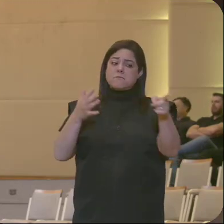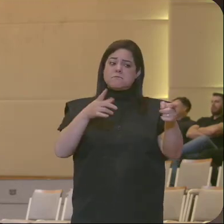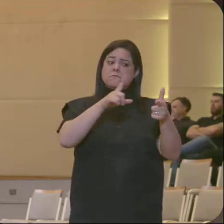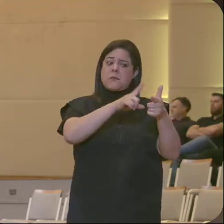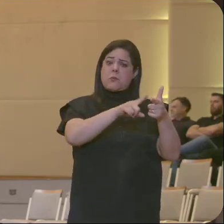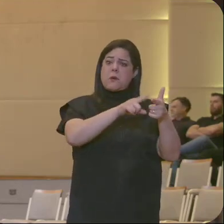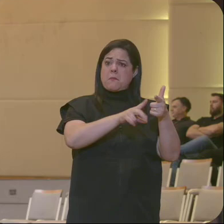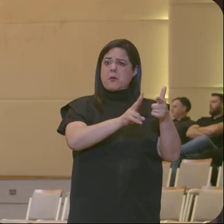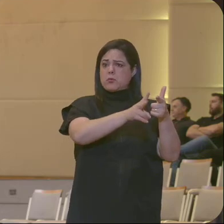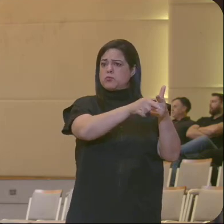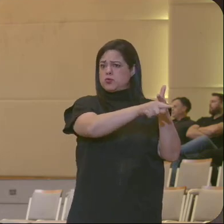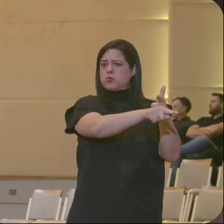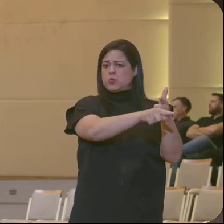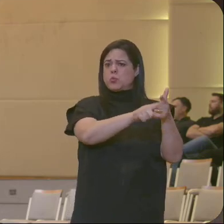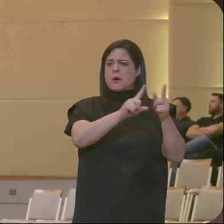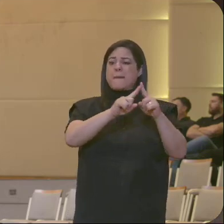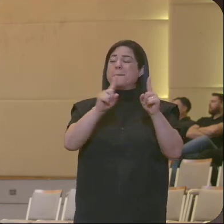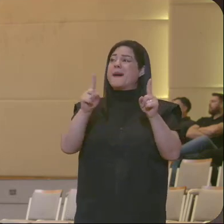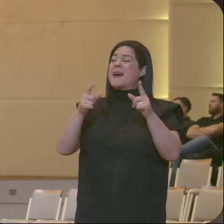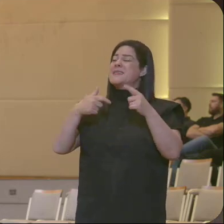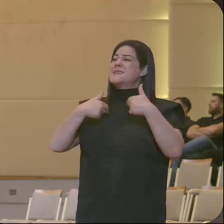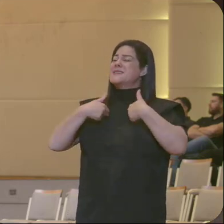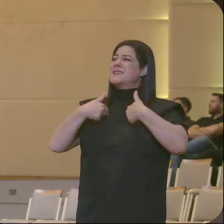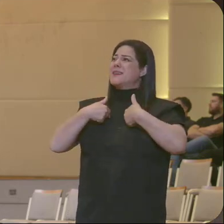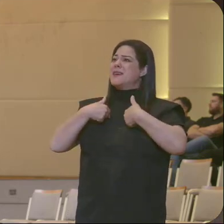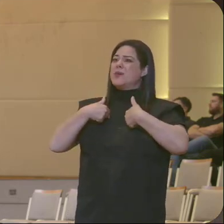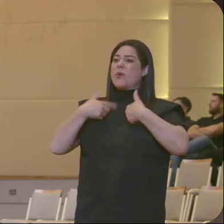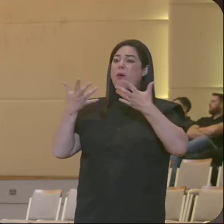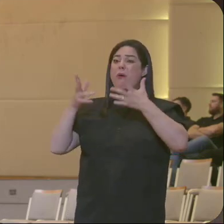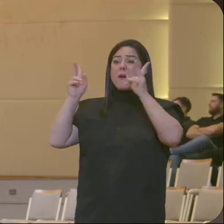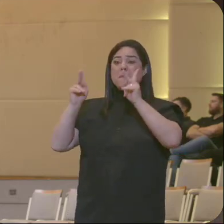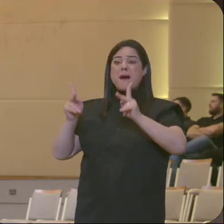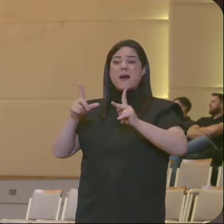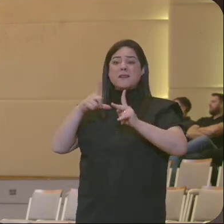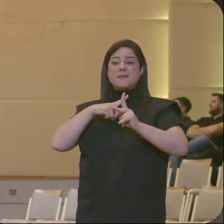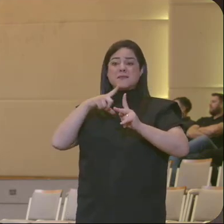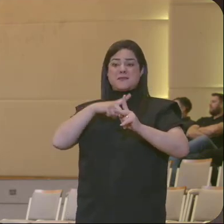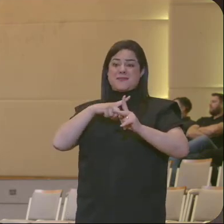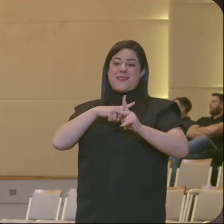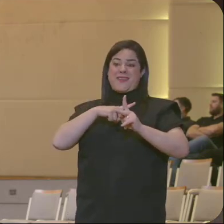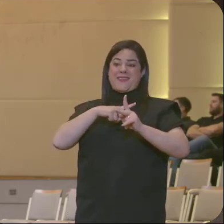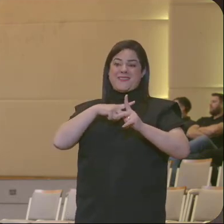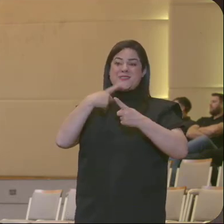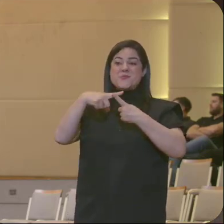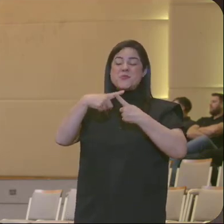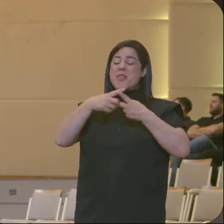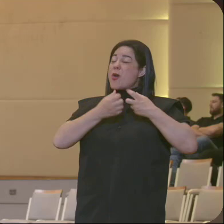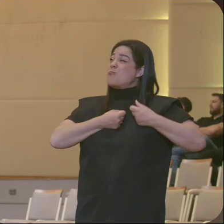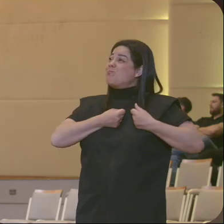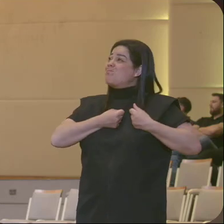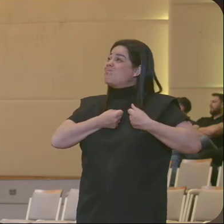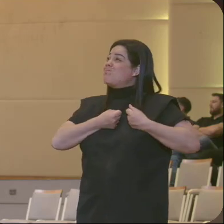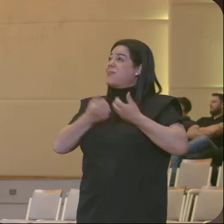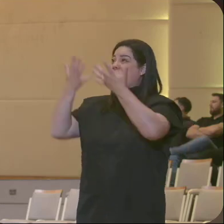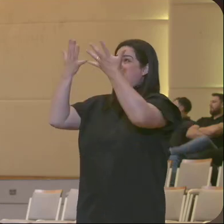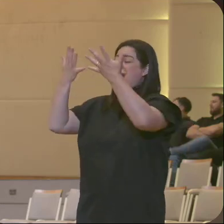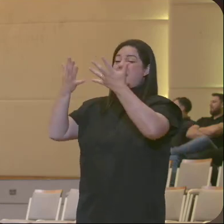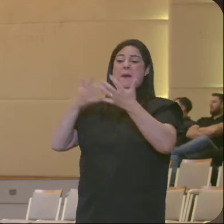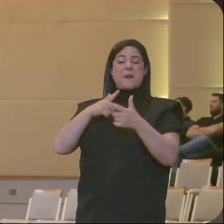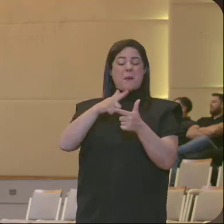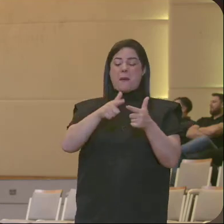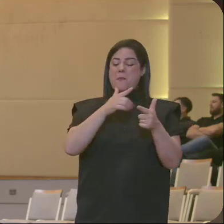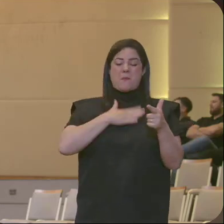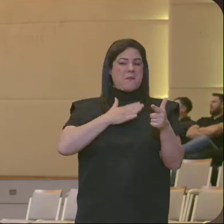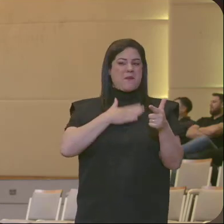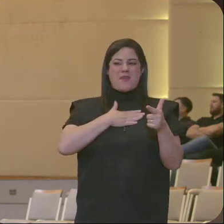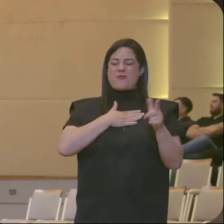aquilo que eu tenho no meu coração, toda a ansiedade, toda a aflição, toda a angústia, eu vou colocar na presença de Deus, E assim, quando